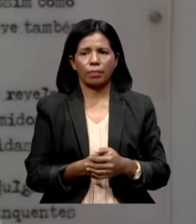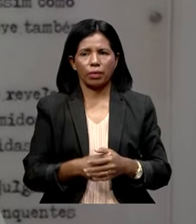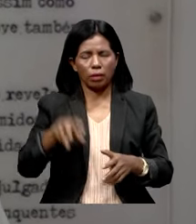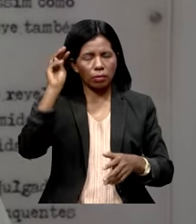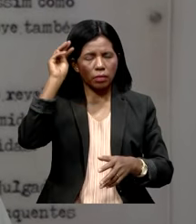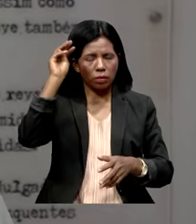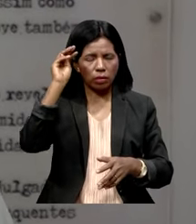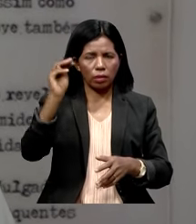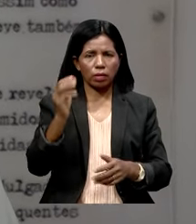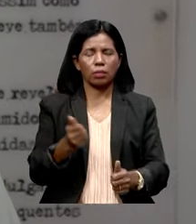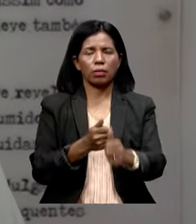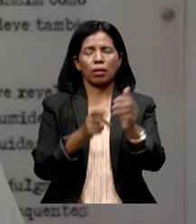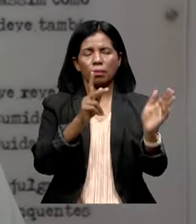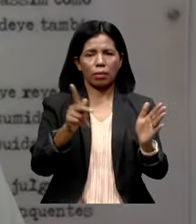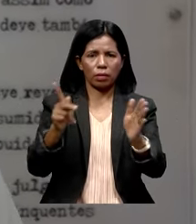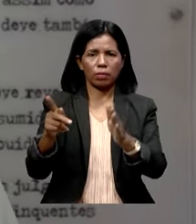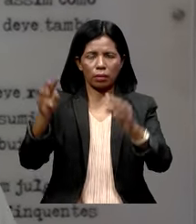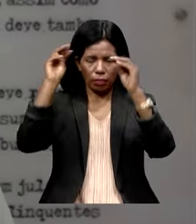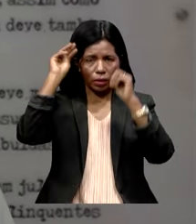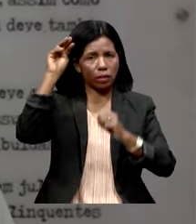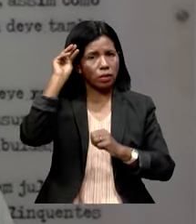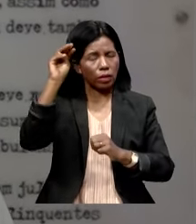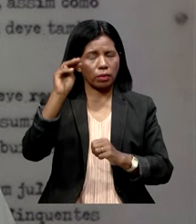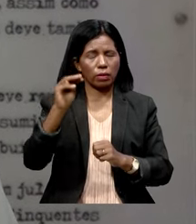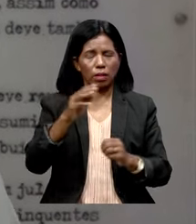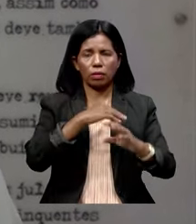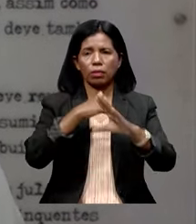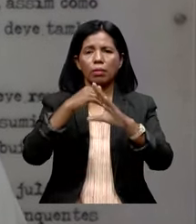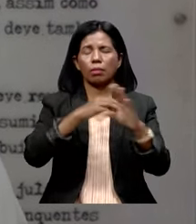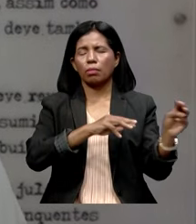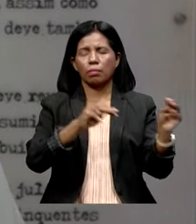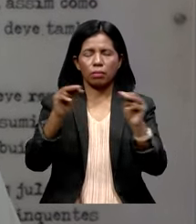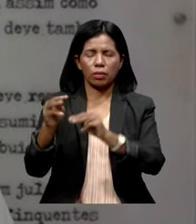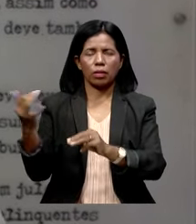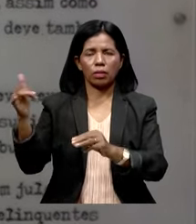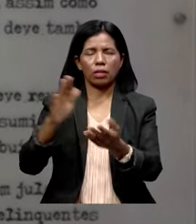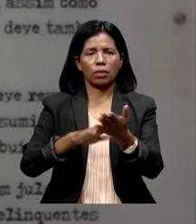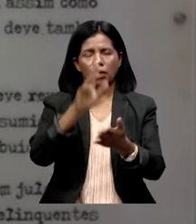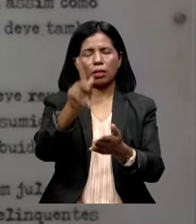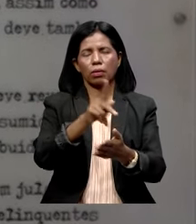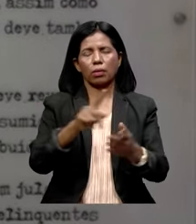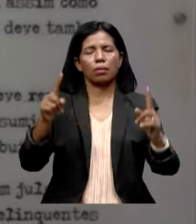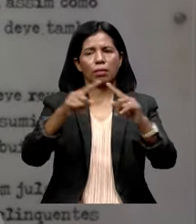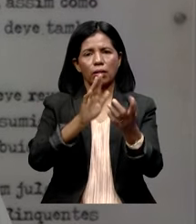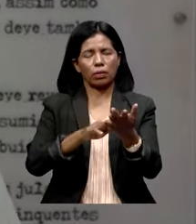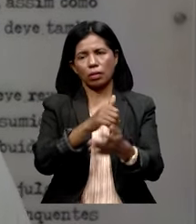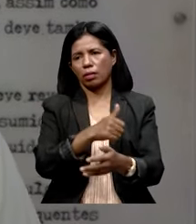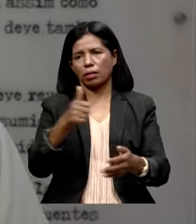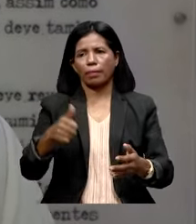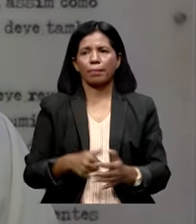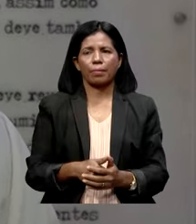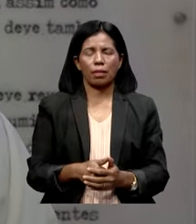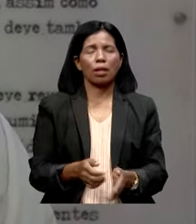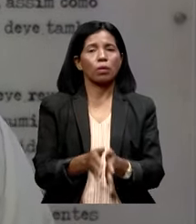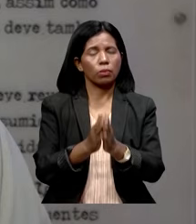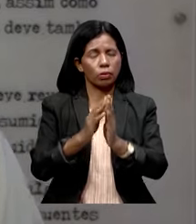ministério tuir de plano ministério ninian atu transfere sira hus escolas católicas serne ba fala escolas ser Dom Virgílio Mos hus ba